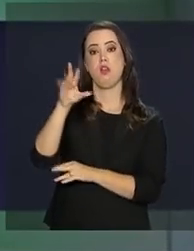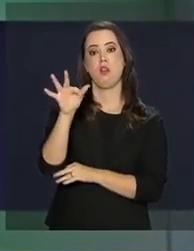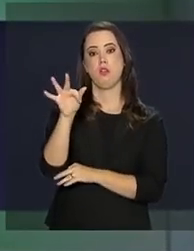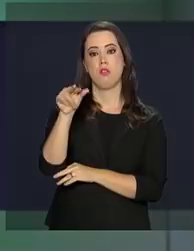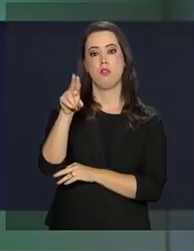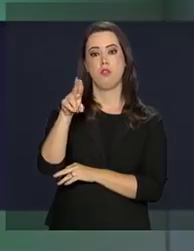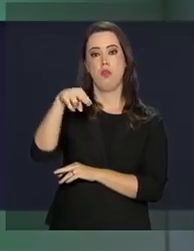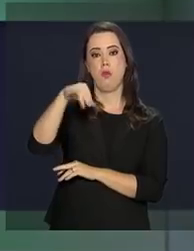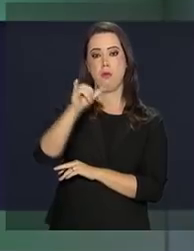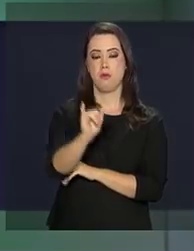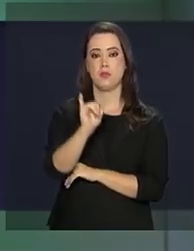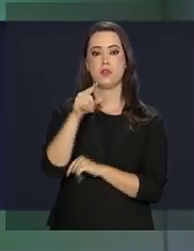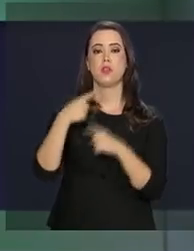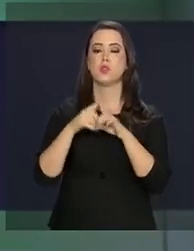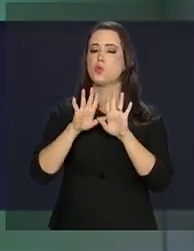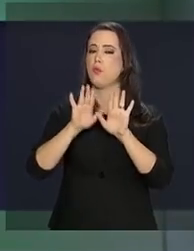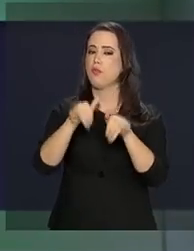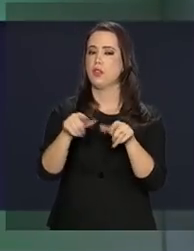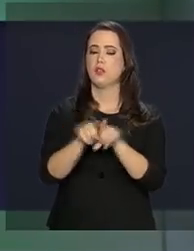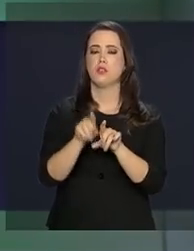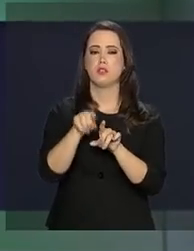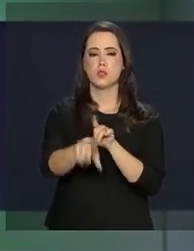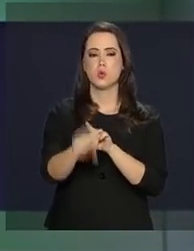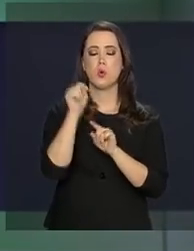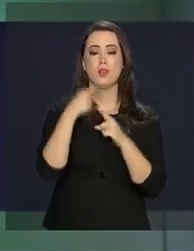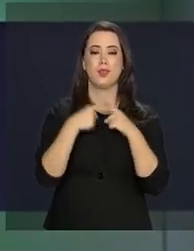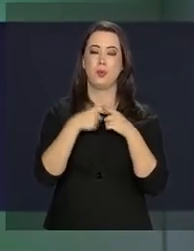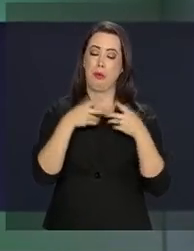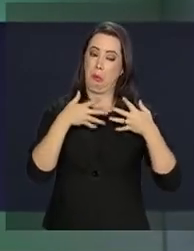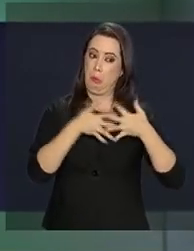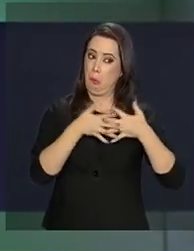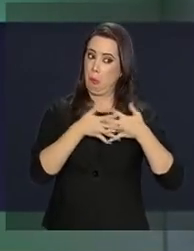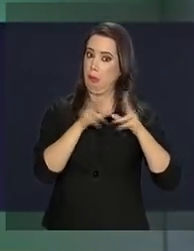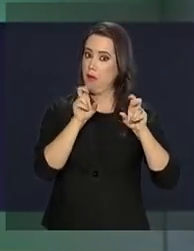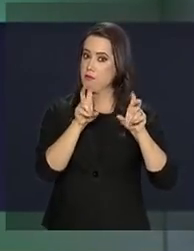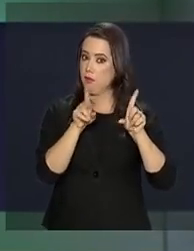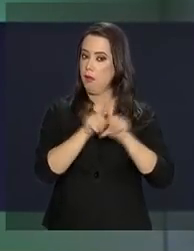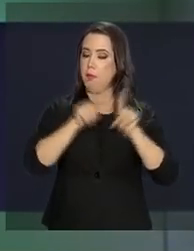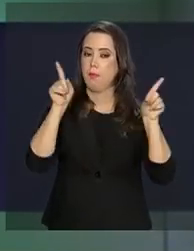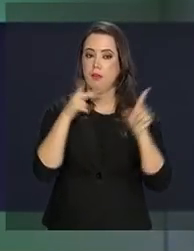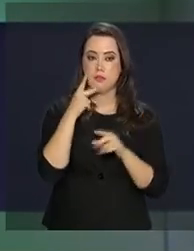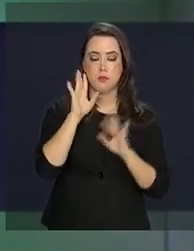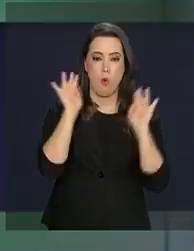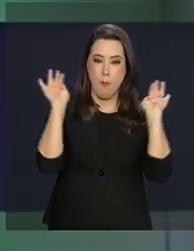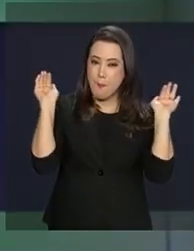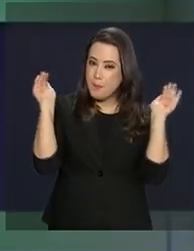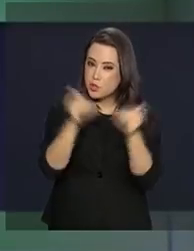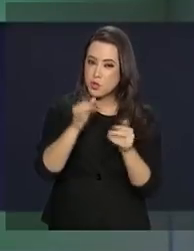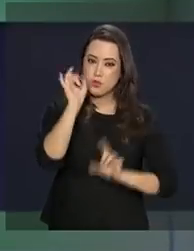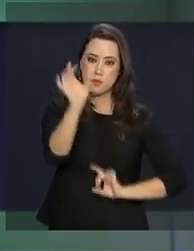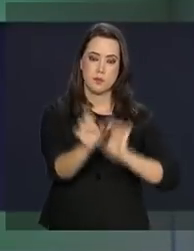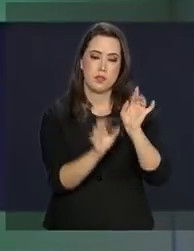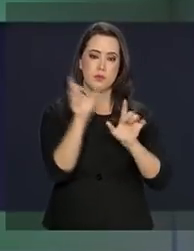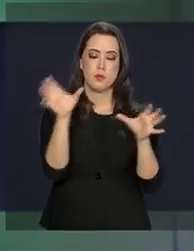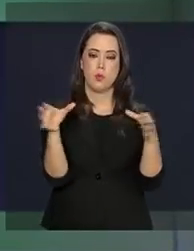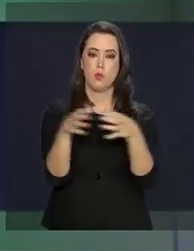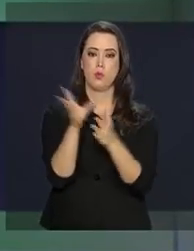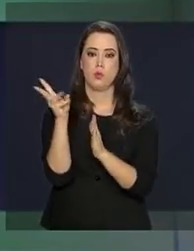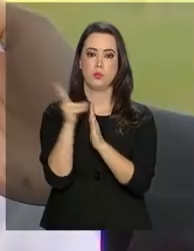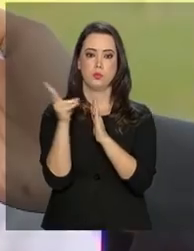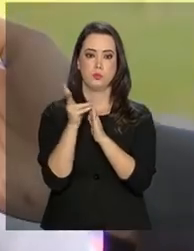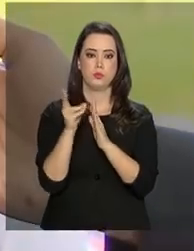importância e complexidade do tema ela também ressaltou que o seu ministério dará atenção especial aos indígenas